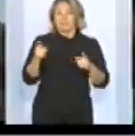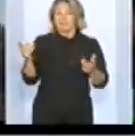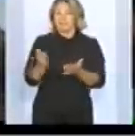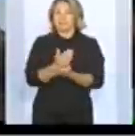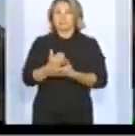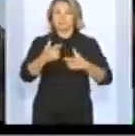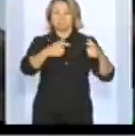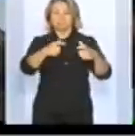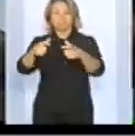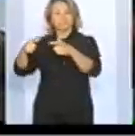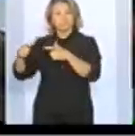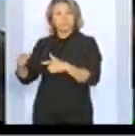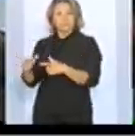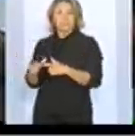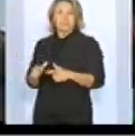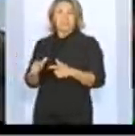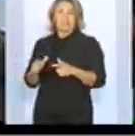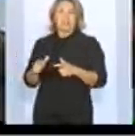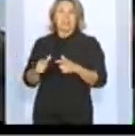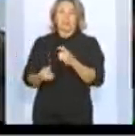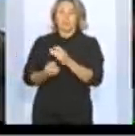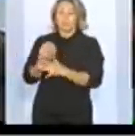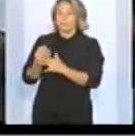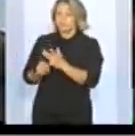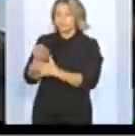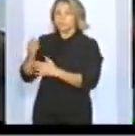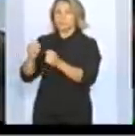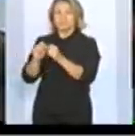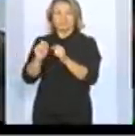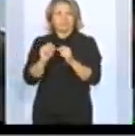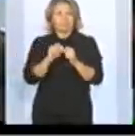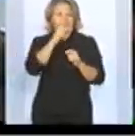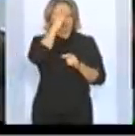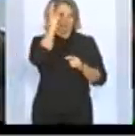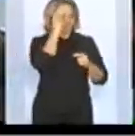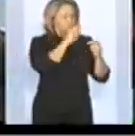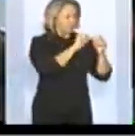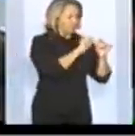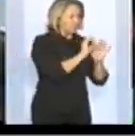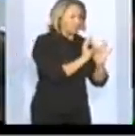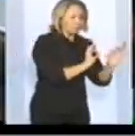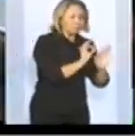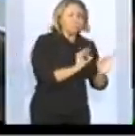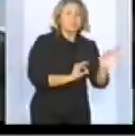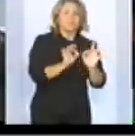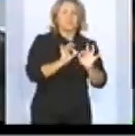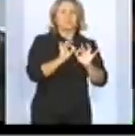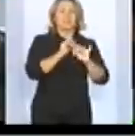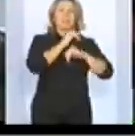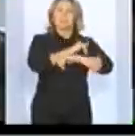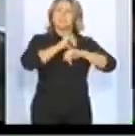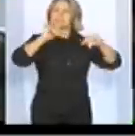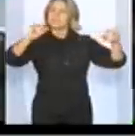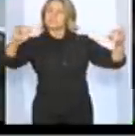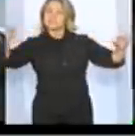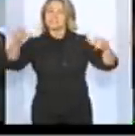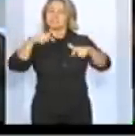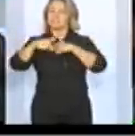local. O cantor local aparece lá, o artista local aparece lá, a divulgação das